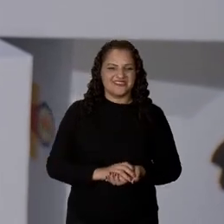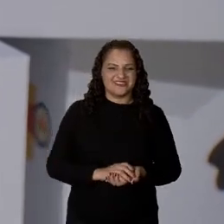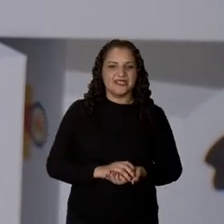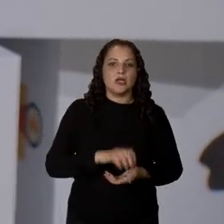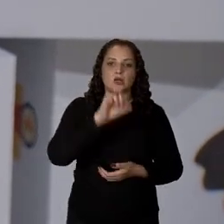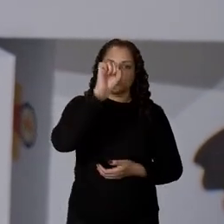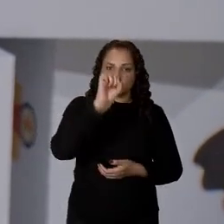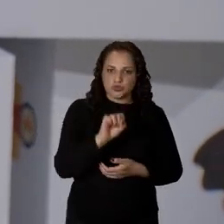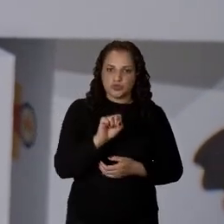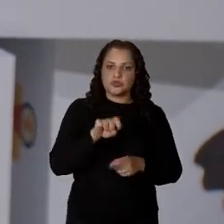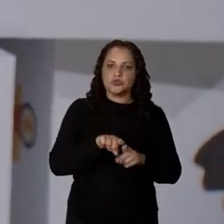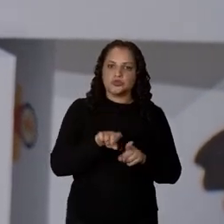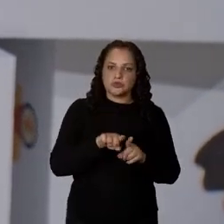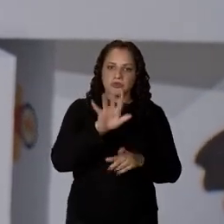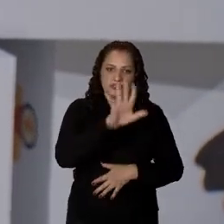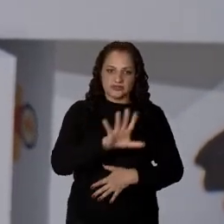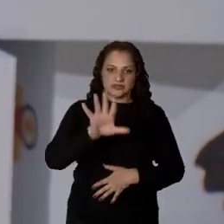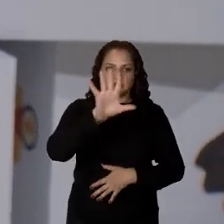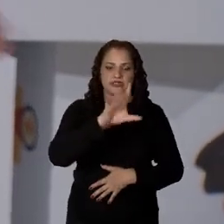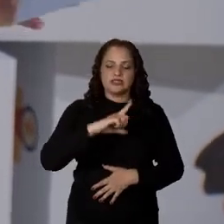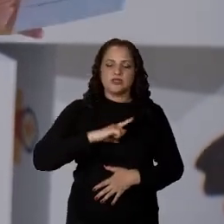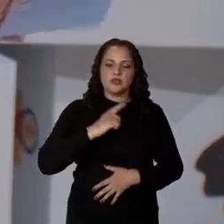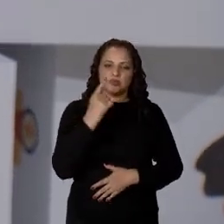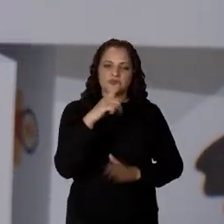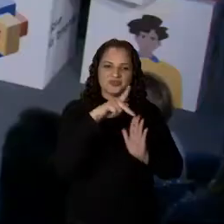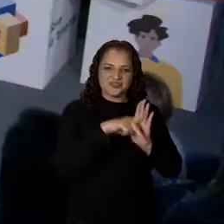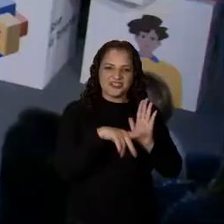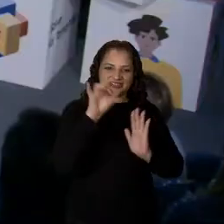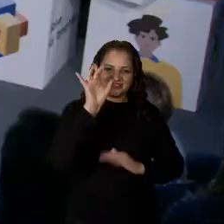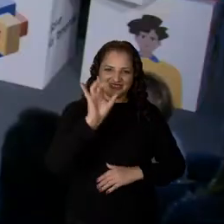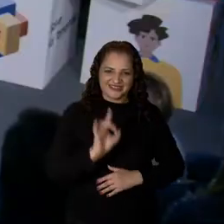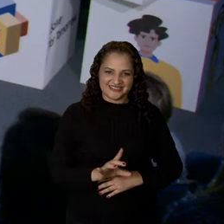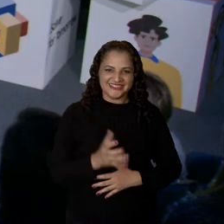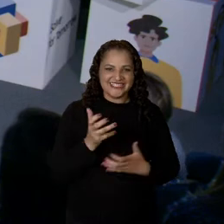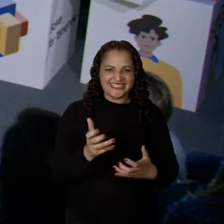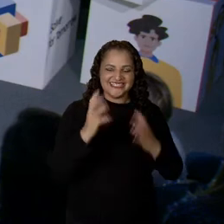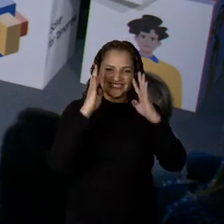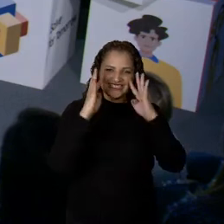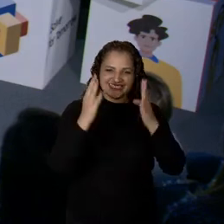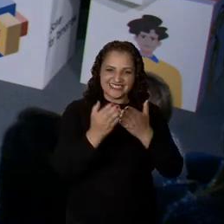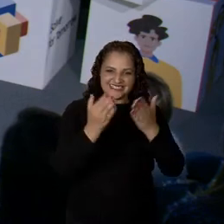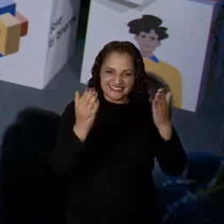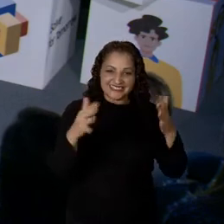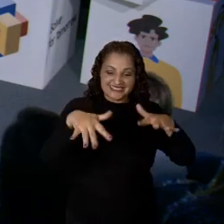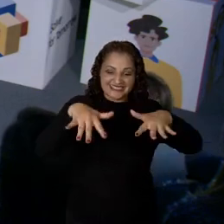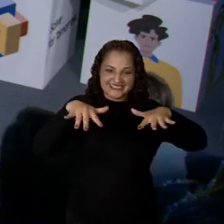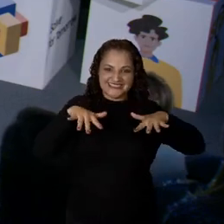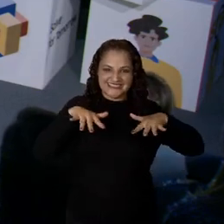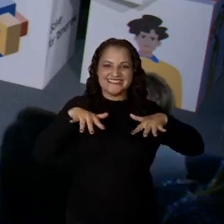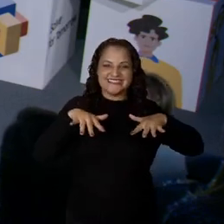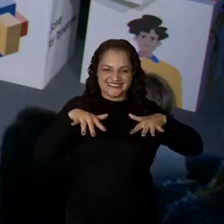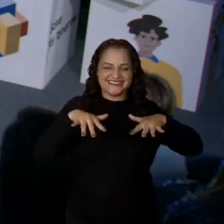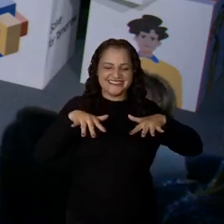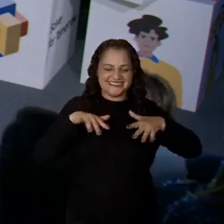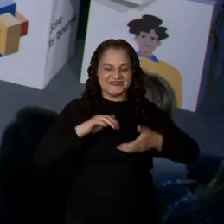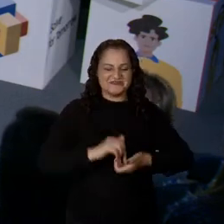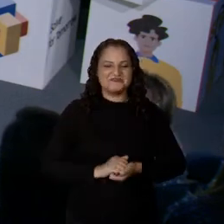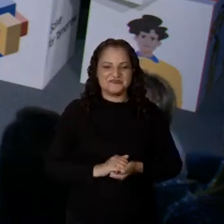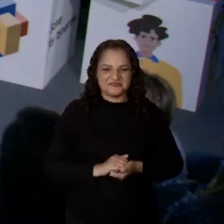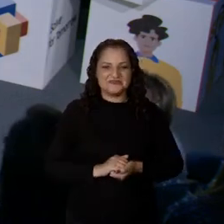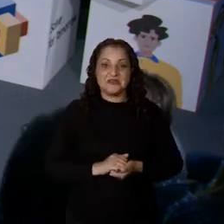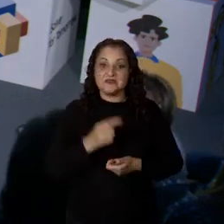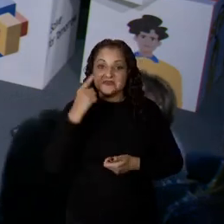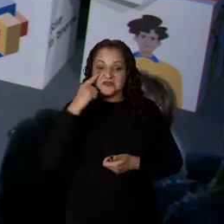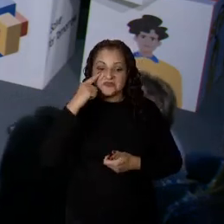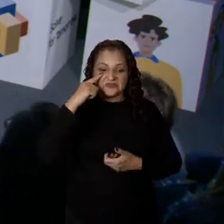Centro-Oeste tem 1 projeto selecionado cada. Eu quero ouvir vocês aqui da plateia. Gente, vai rodar um